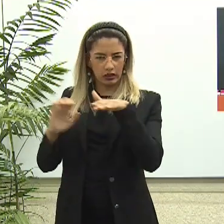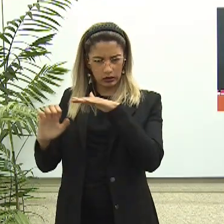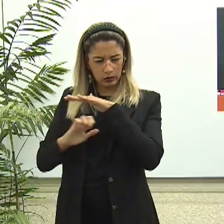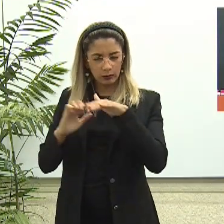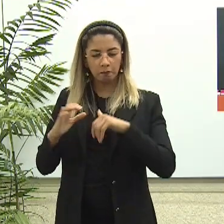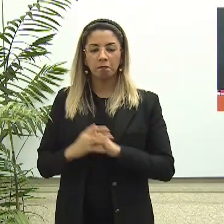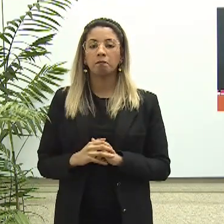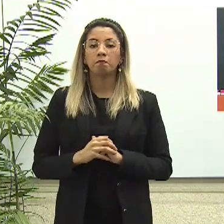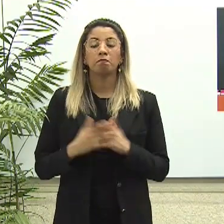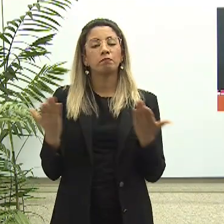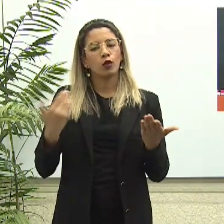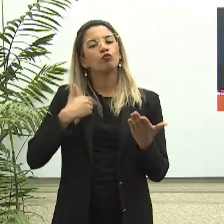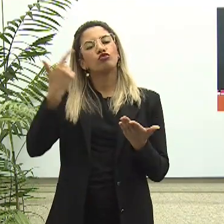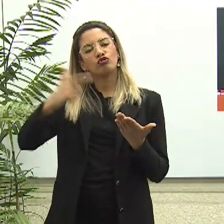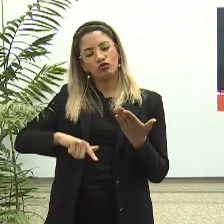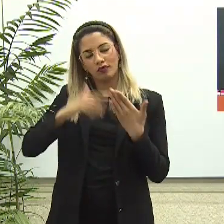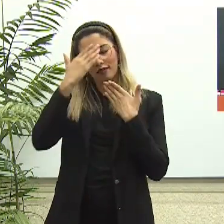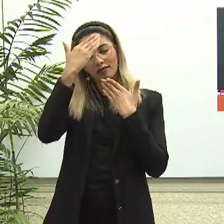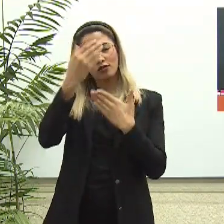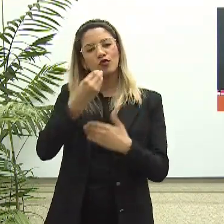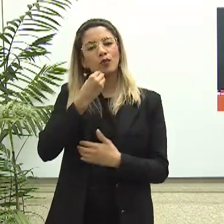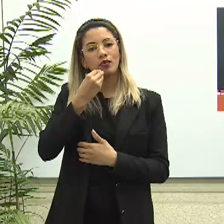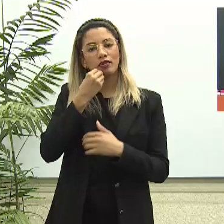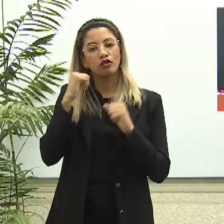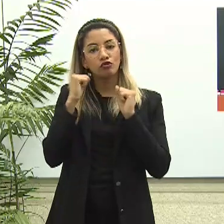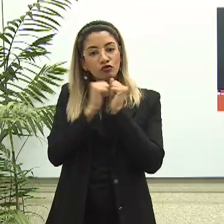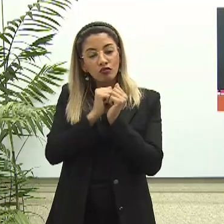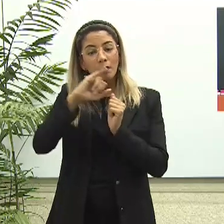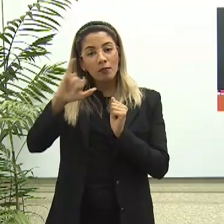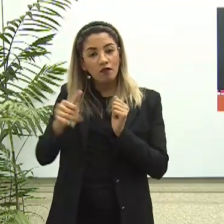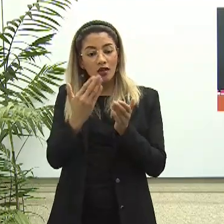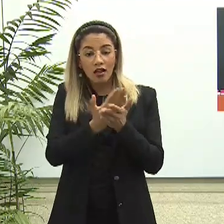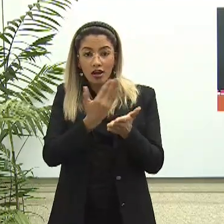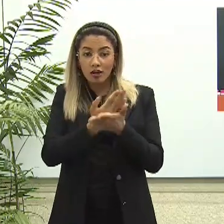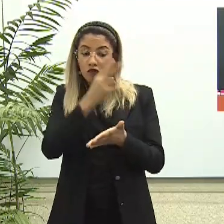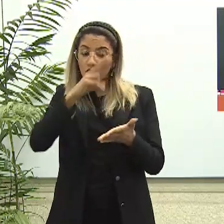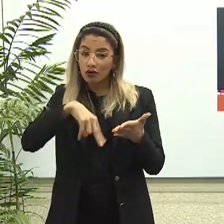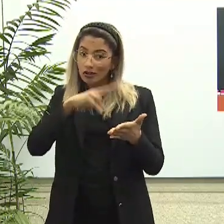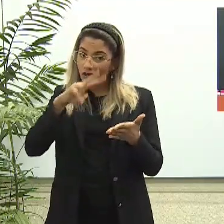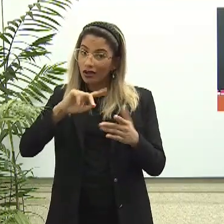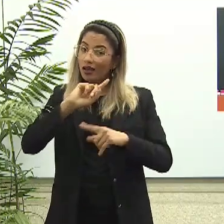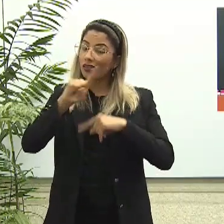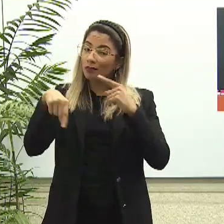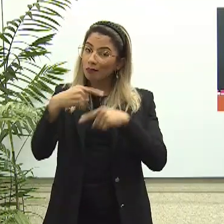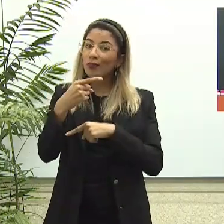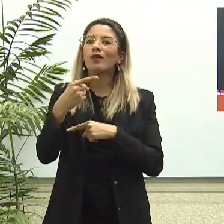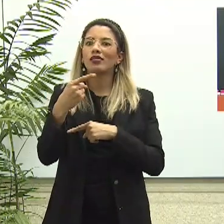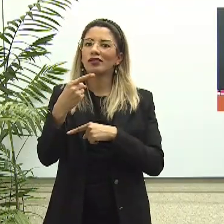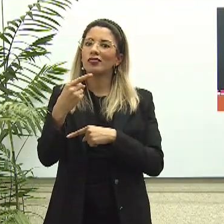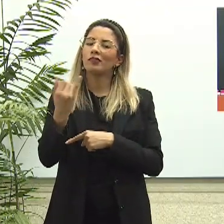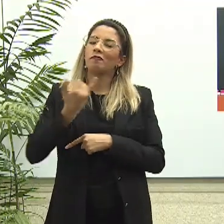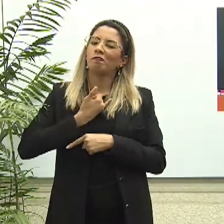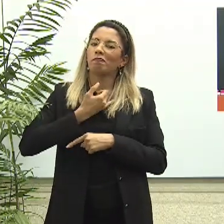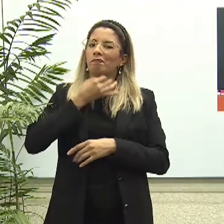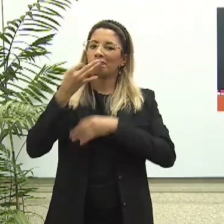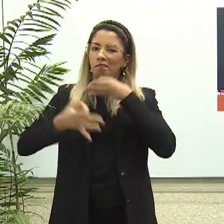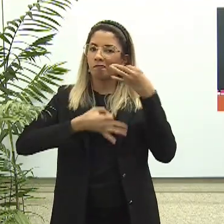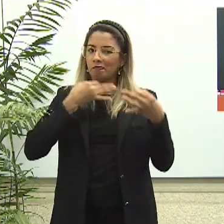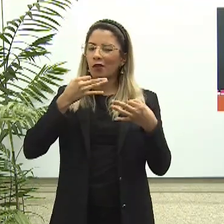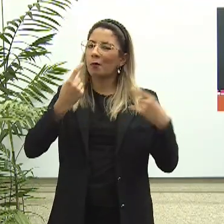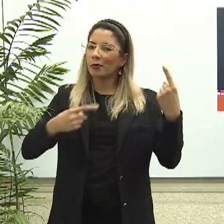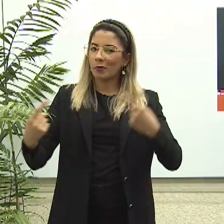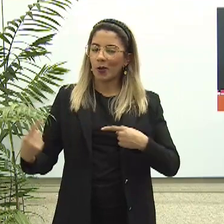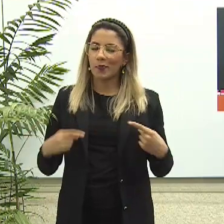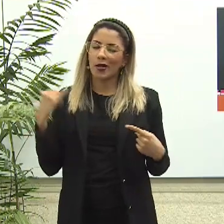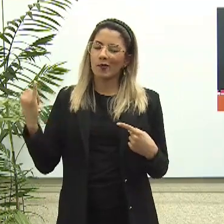então eu agradeço mais uma vez a possibilidade lei um livro né e depois tenha aí seu retorno para nosso debate é